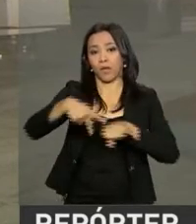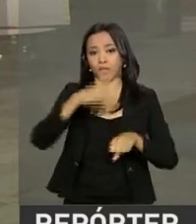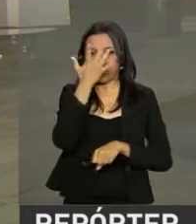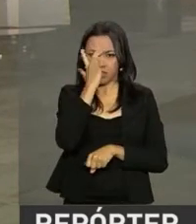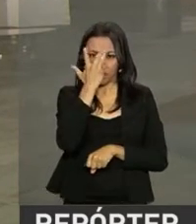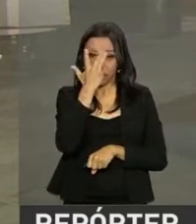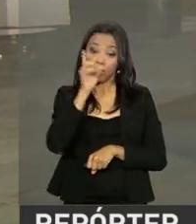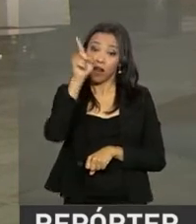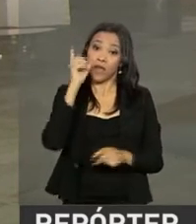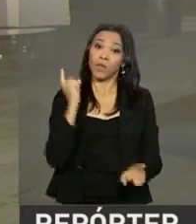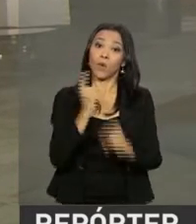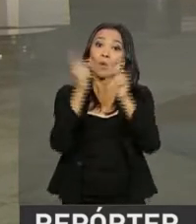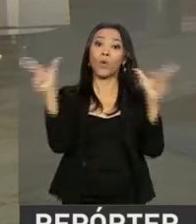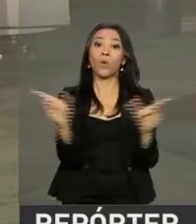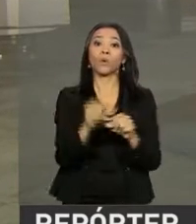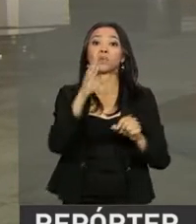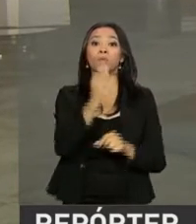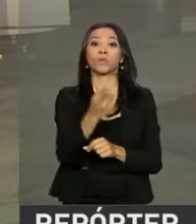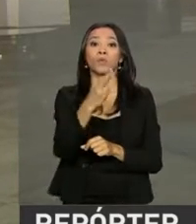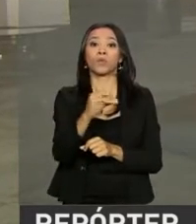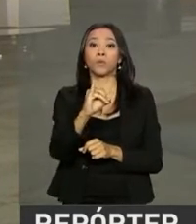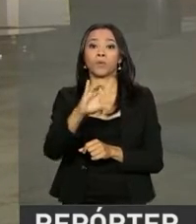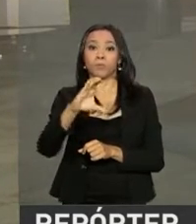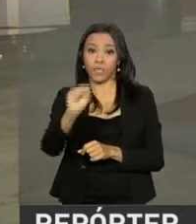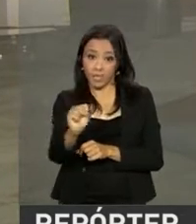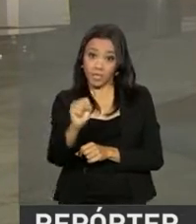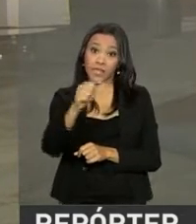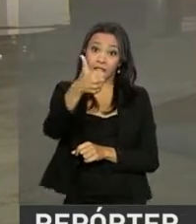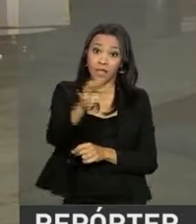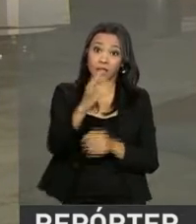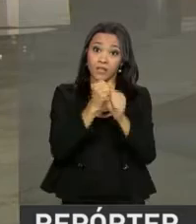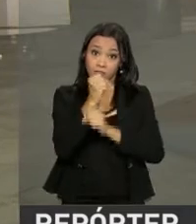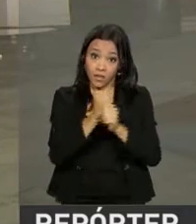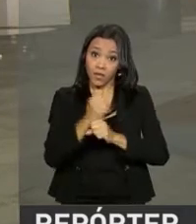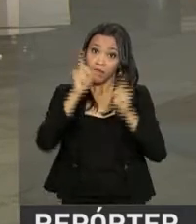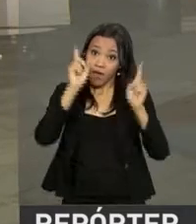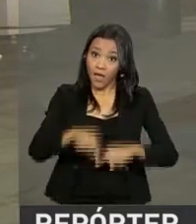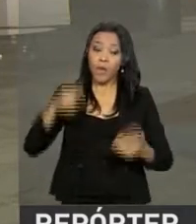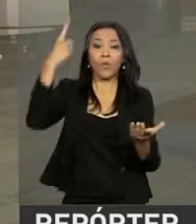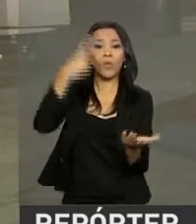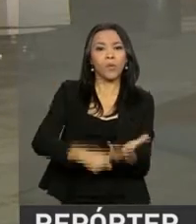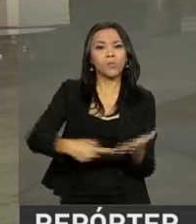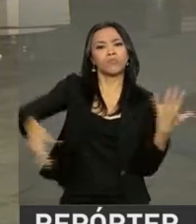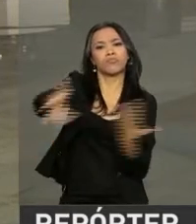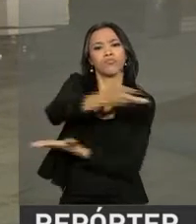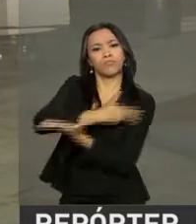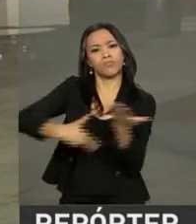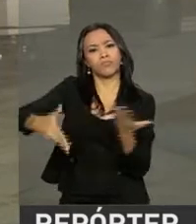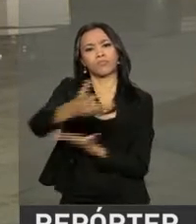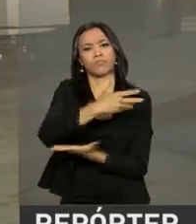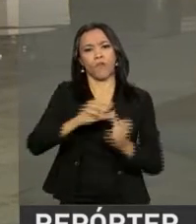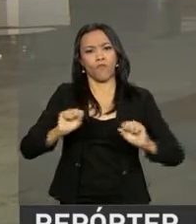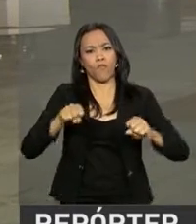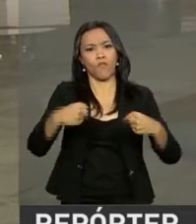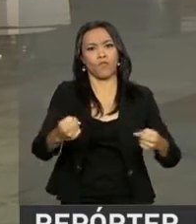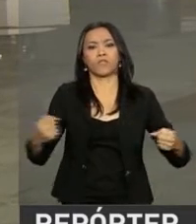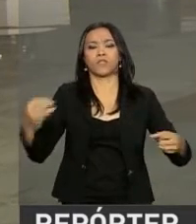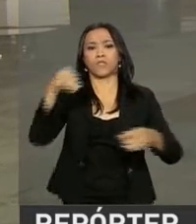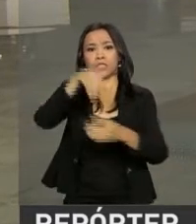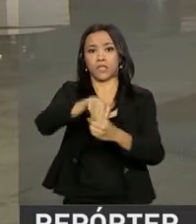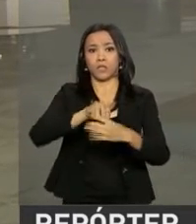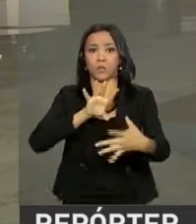cúpula dos BRICS. O grupo, criado há 10 anos, forma uma espécie de aliança que busca força no cenário político e